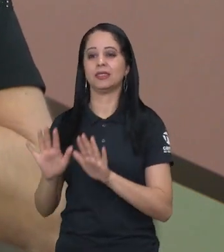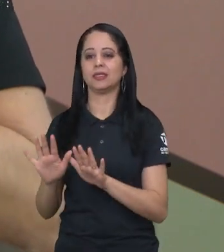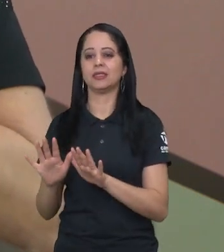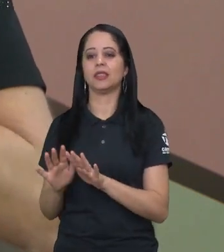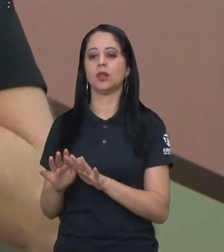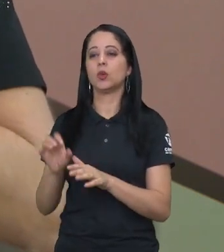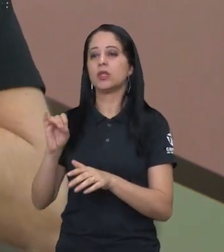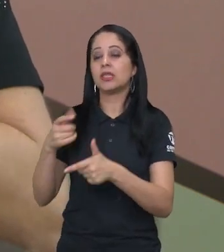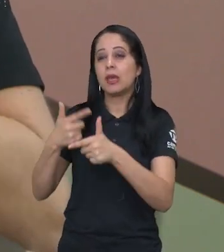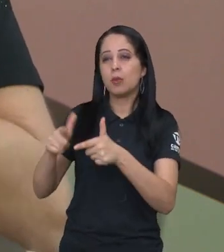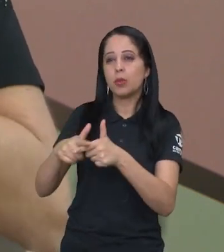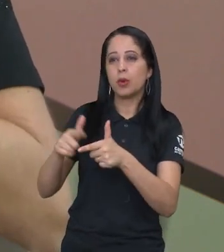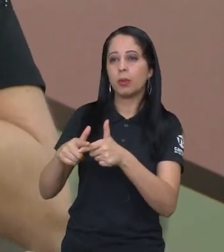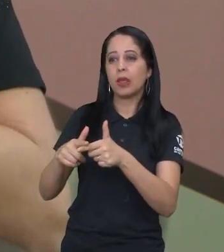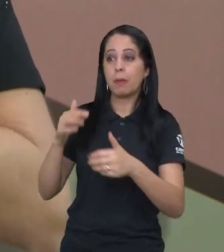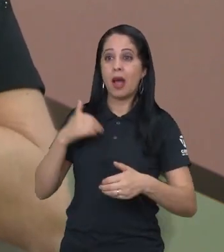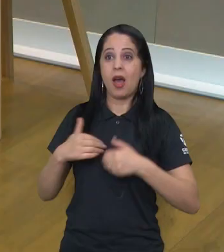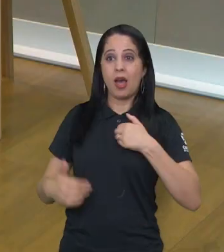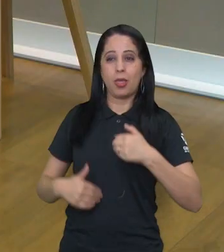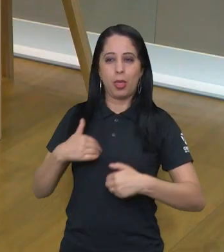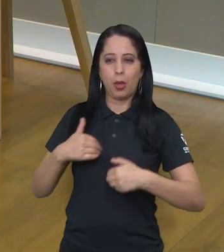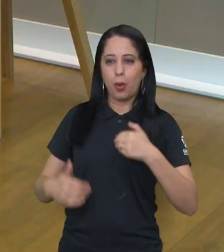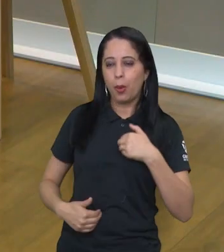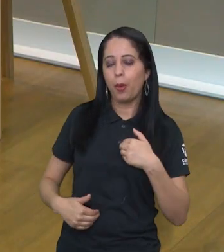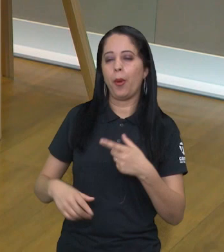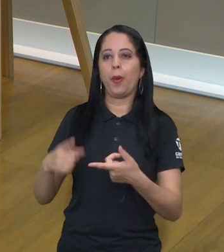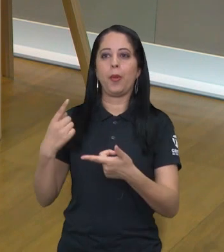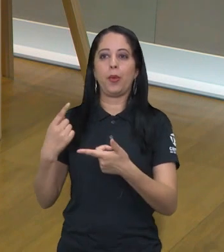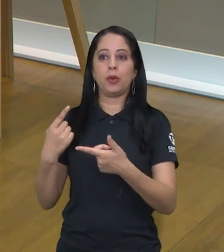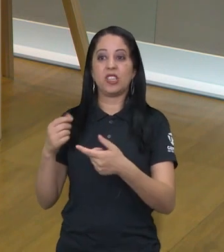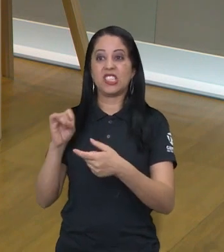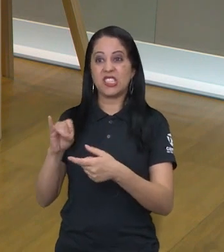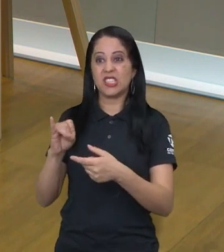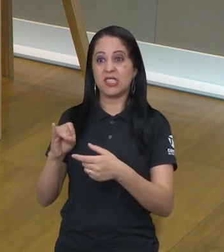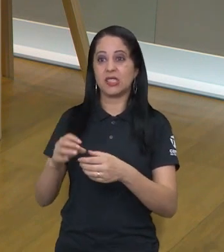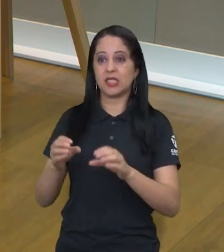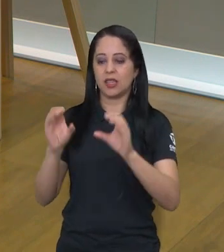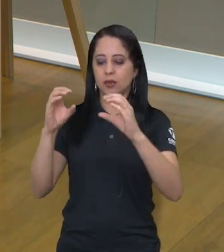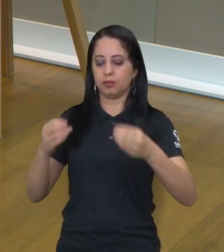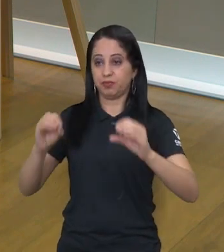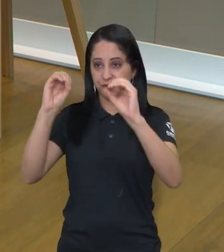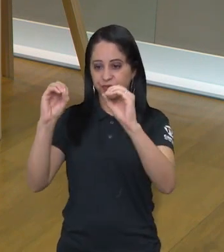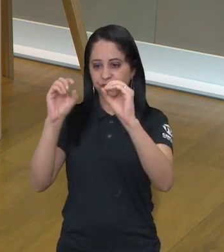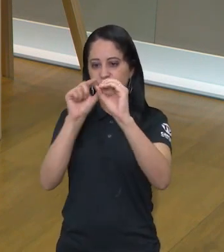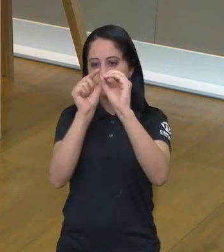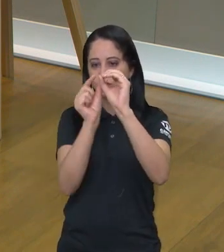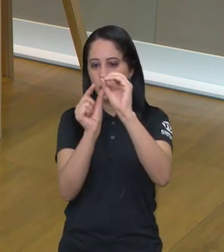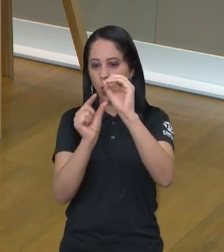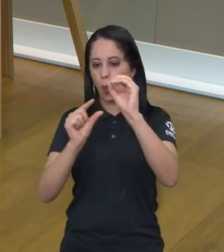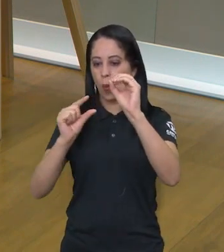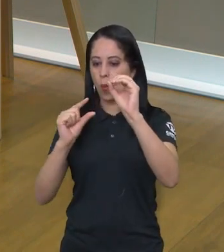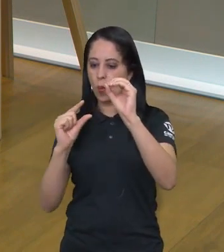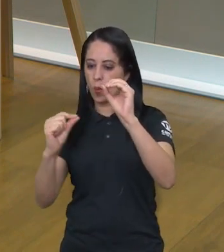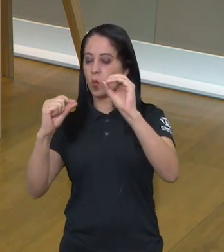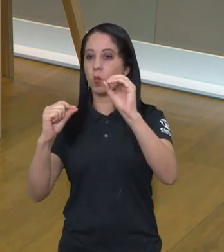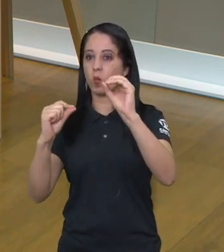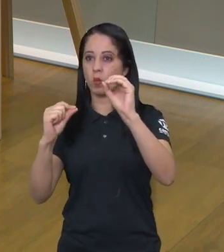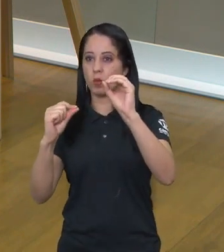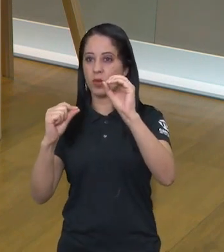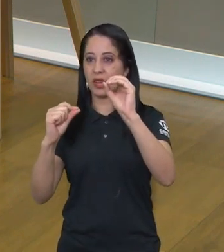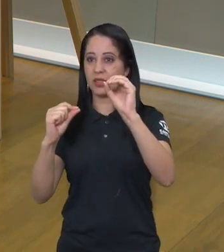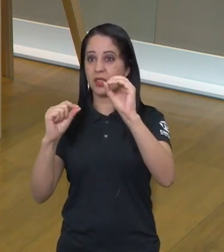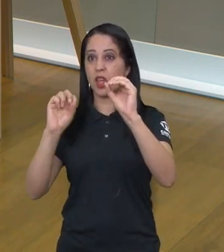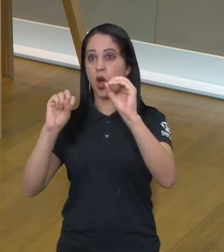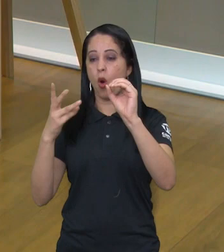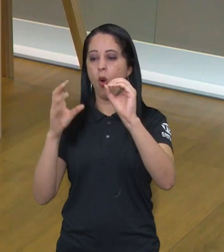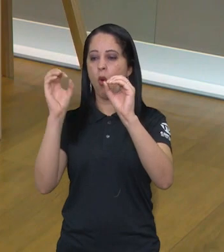pensar é se tem algum problema estrutural, né? Se ela tem alguma alteração na trompa que impeça a gravidez, ou uma trompa